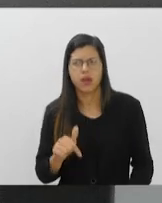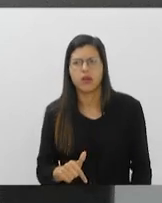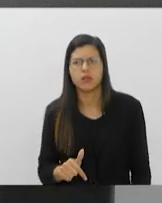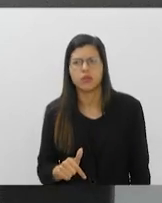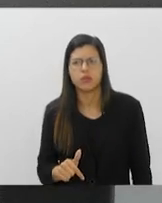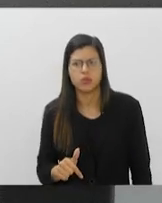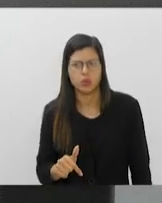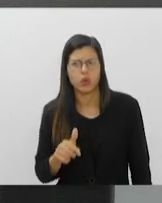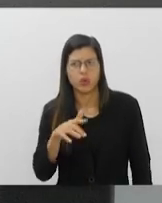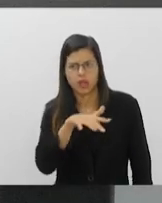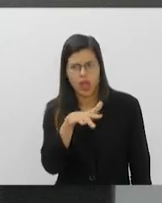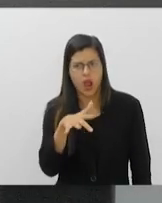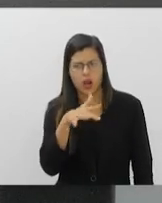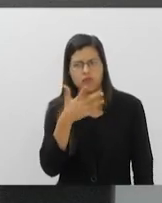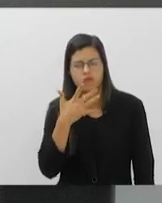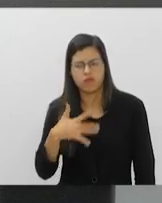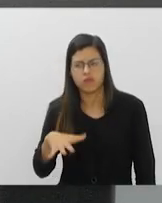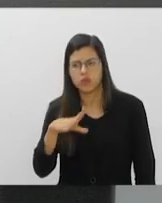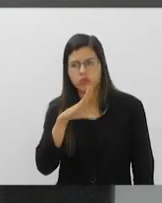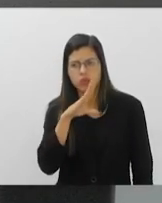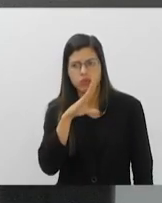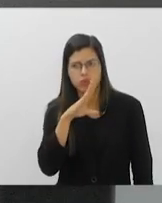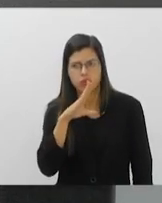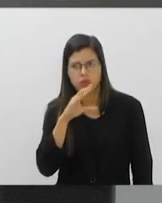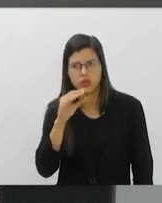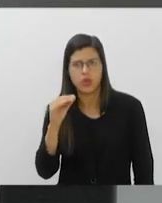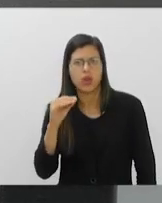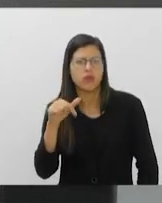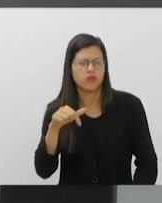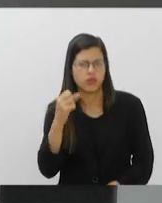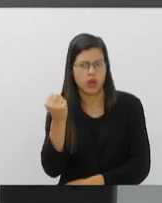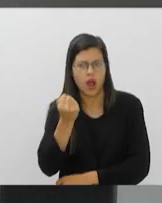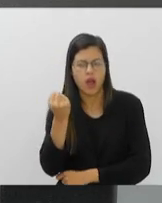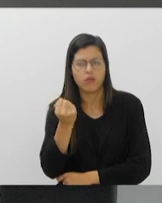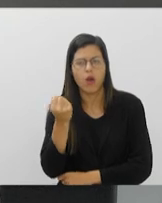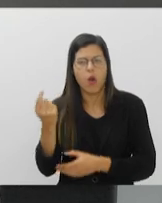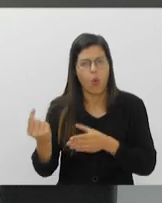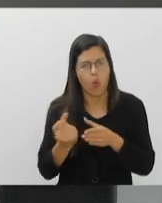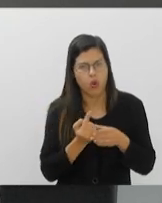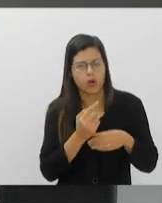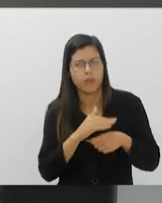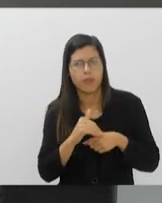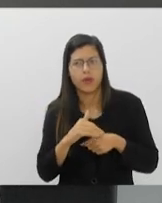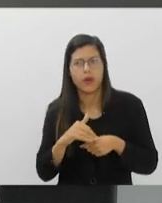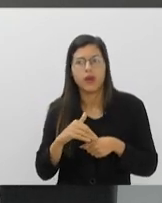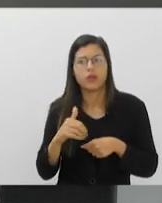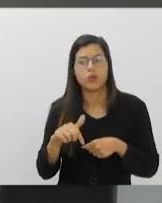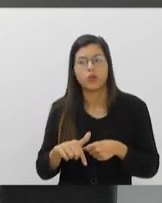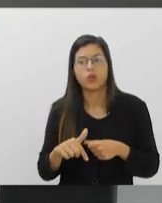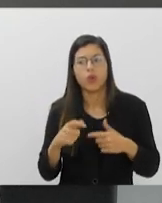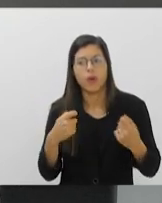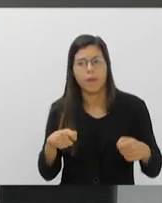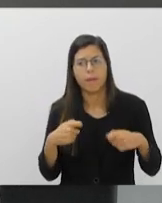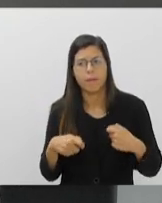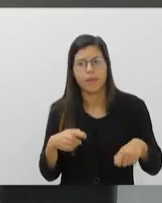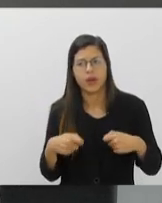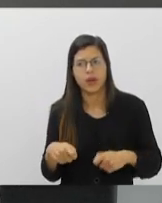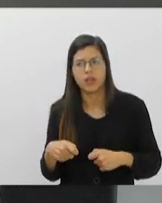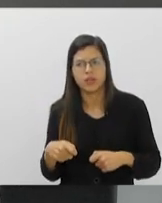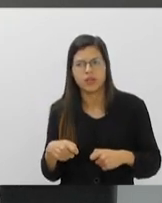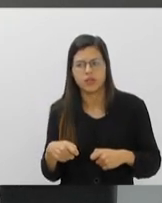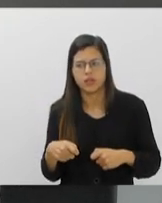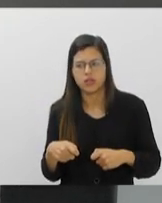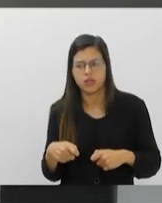área da infância Juventude só quando o caso é muito grave etc foi para acolhimento entrou no acolhimento teria que sair tem que entrar de costas para sair mais